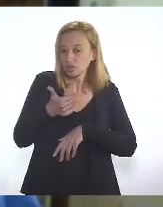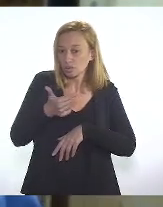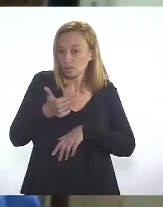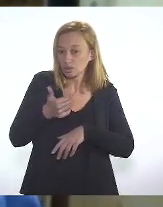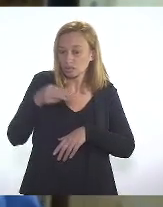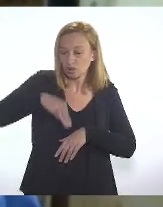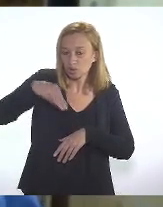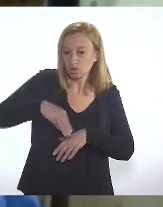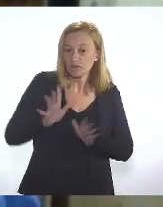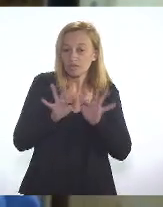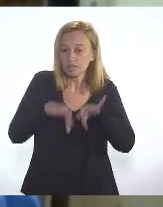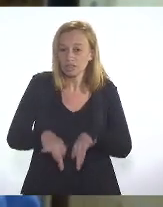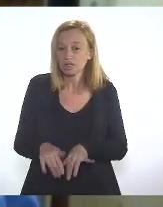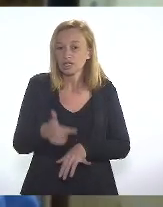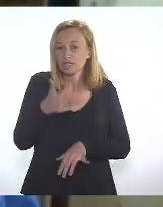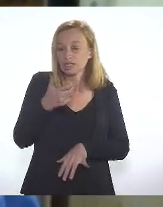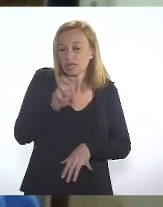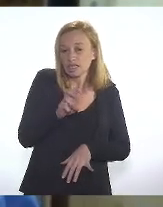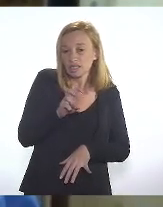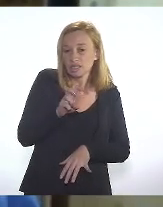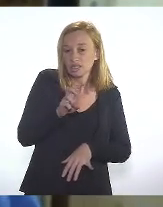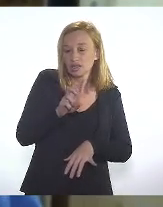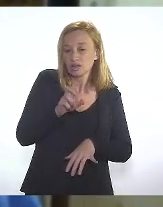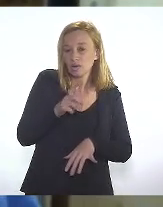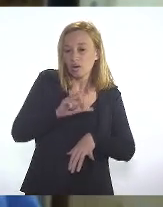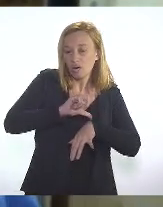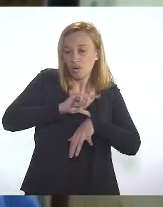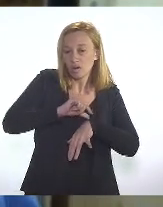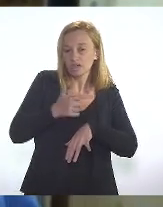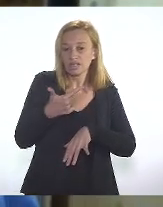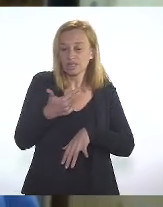15h12, encerrou-se às